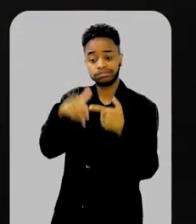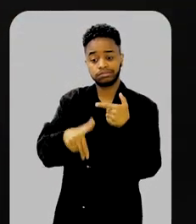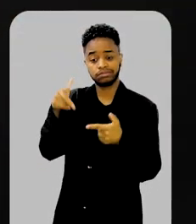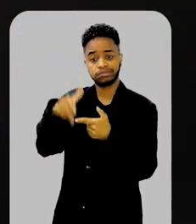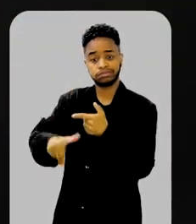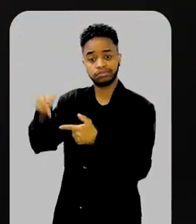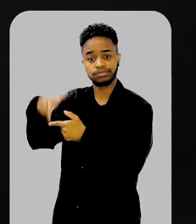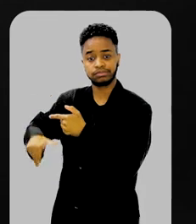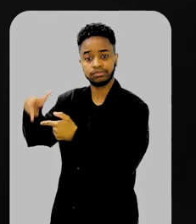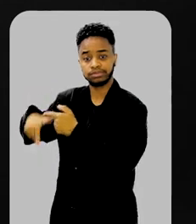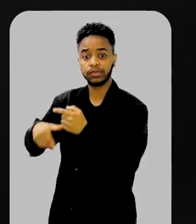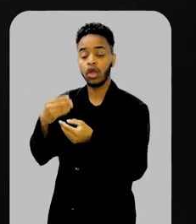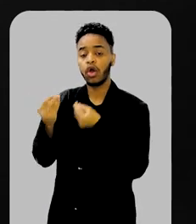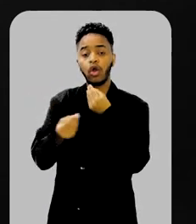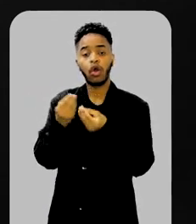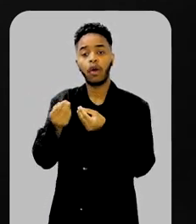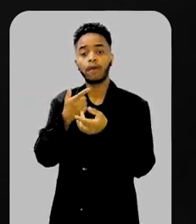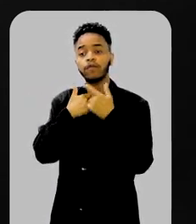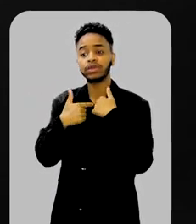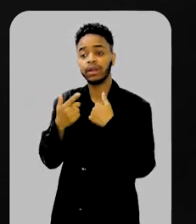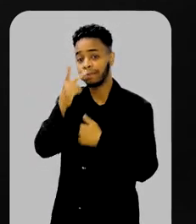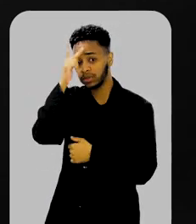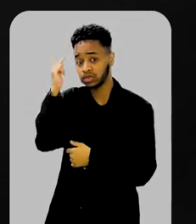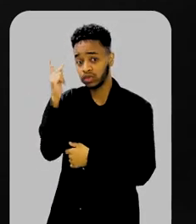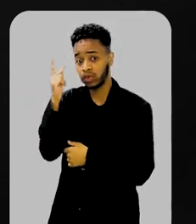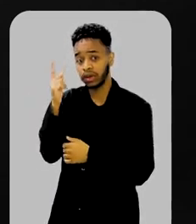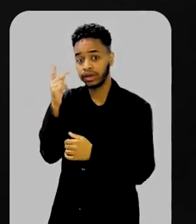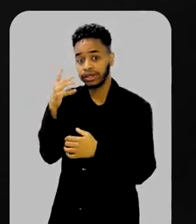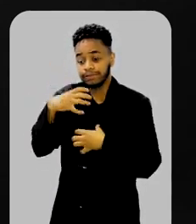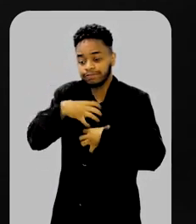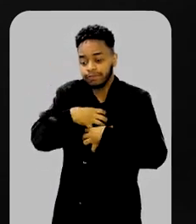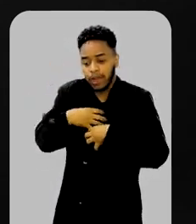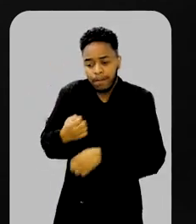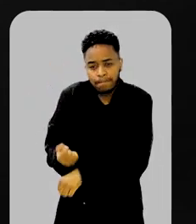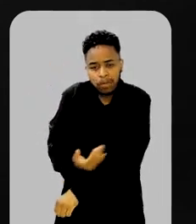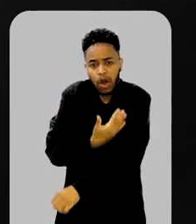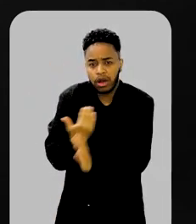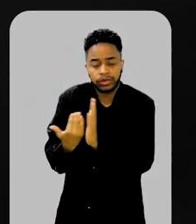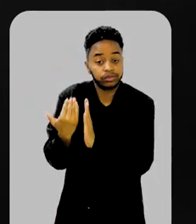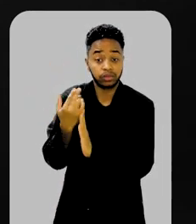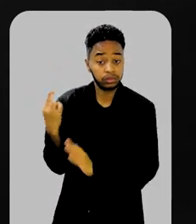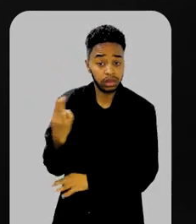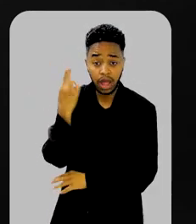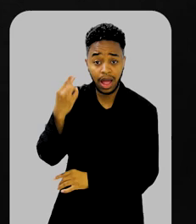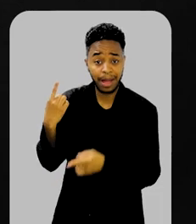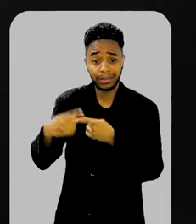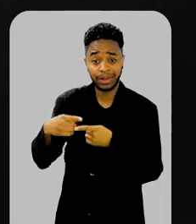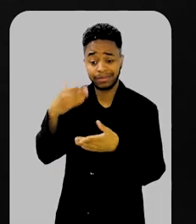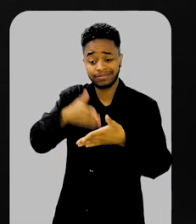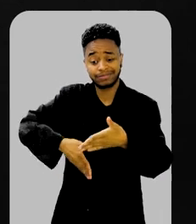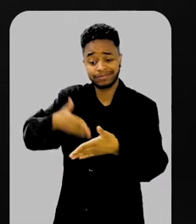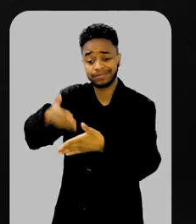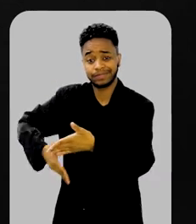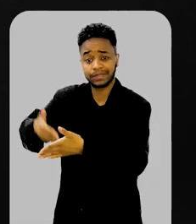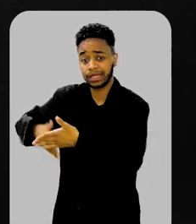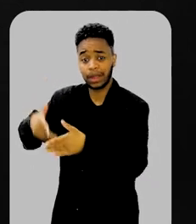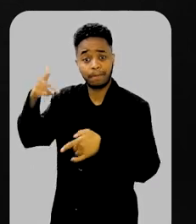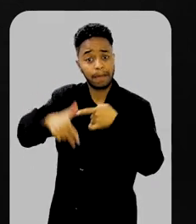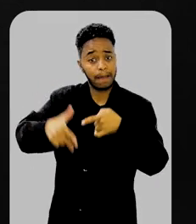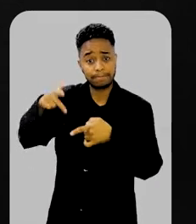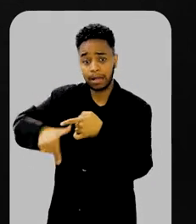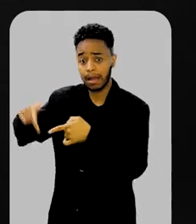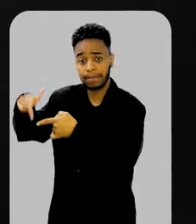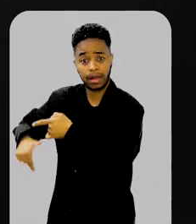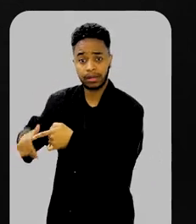castrando o cara como é que você quer que o cara Obtenha o climax como é que ele chega na catar não chega porque você castrou o que acontece em São Paulo é